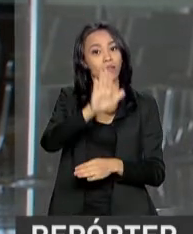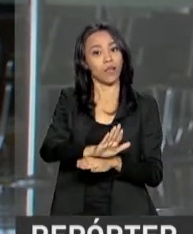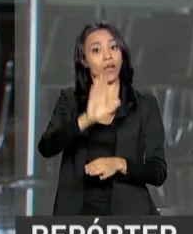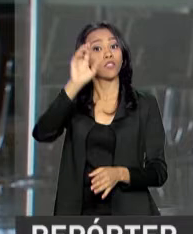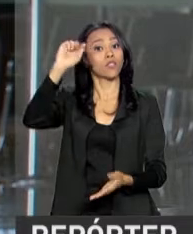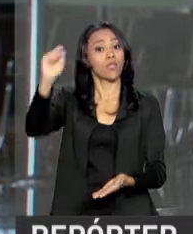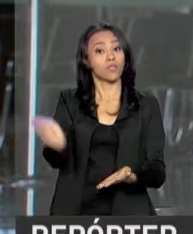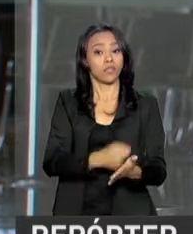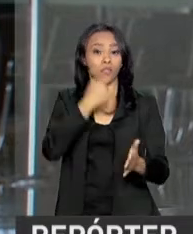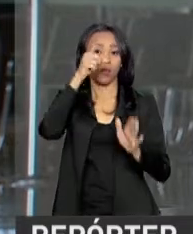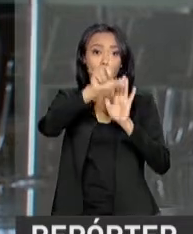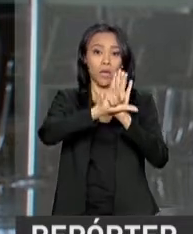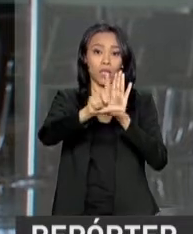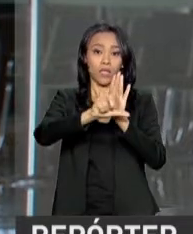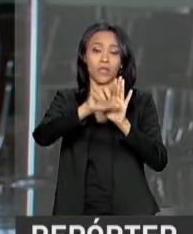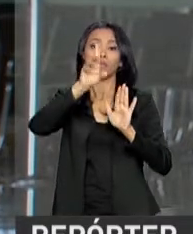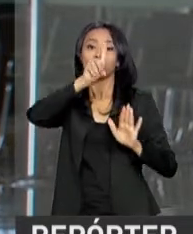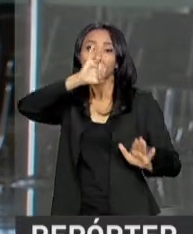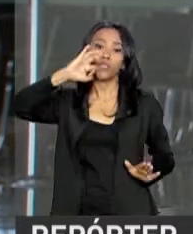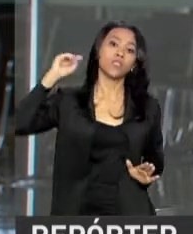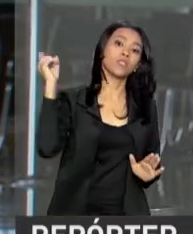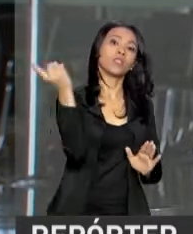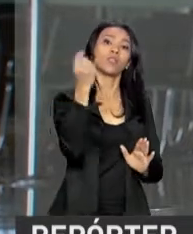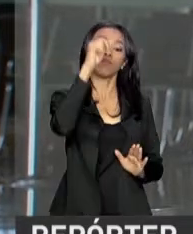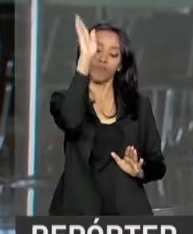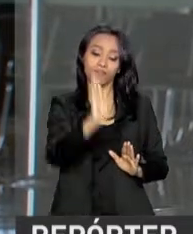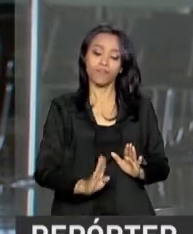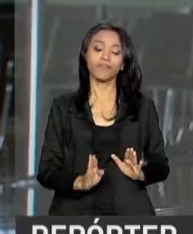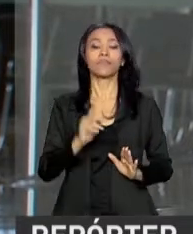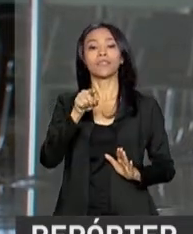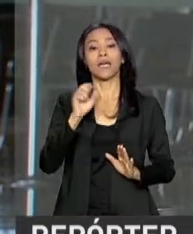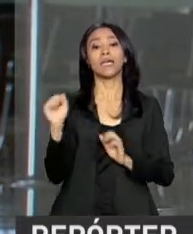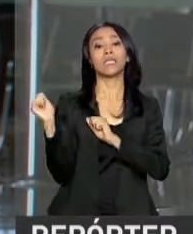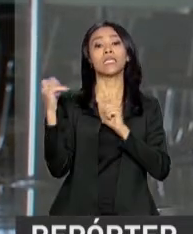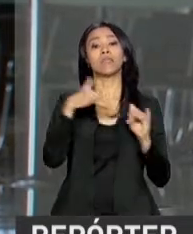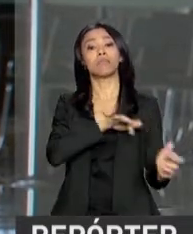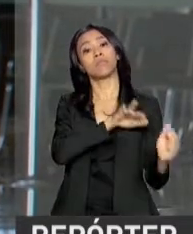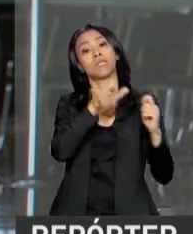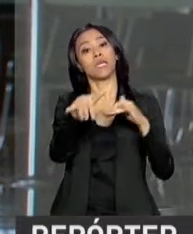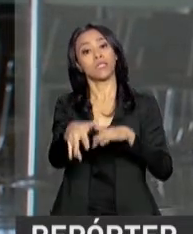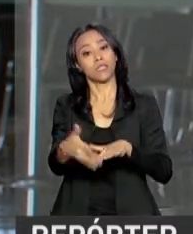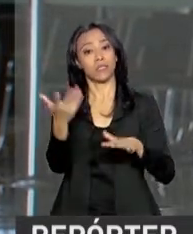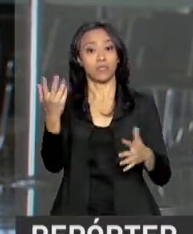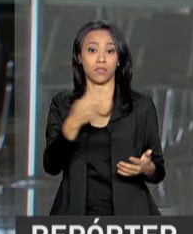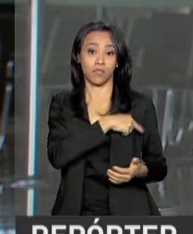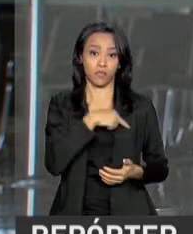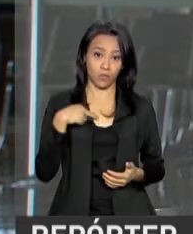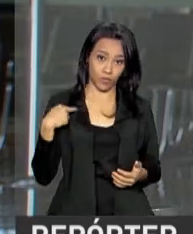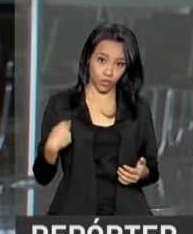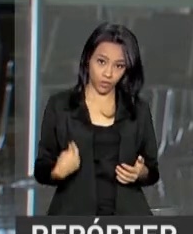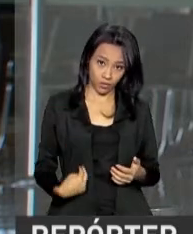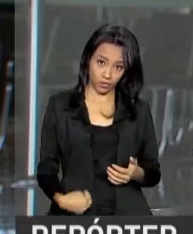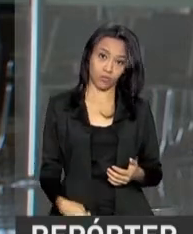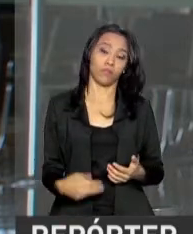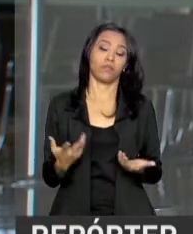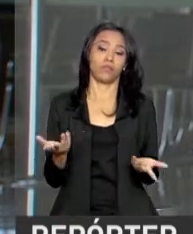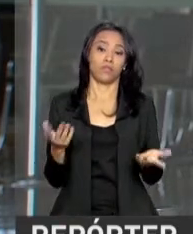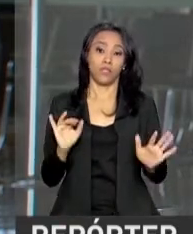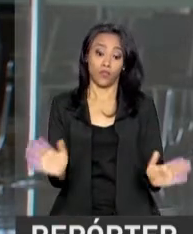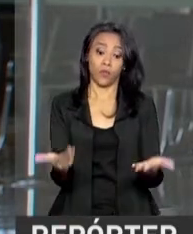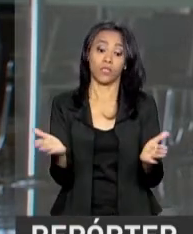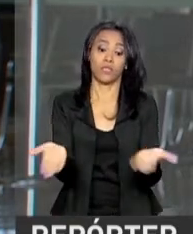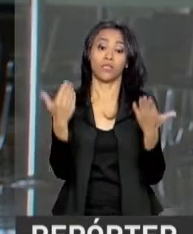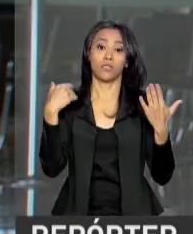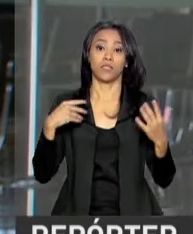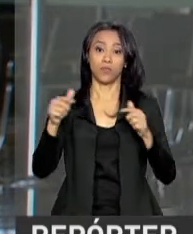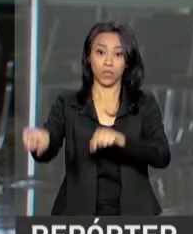que institui o Dia Nacional da Imigração Chinesa e também que ele anuncie medidas para fortalecer a agricultura familiar. Eu continuo